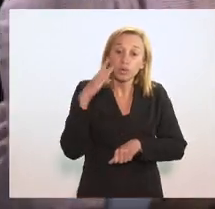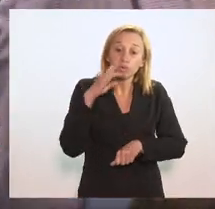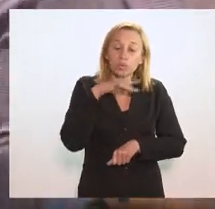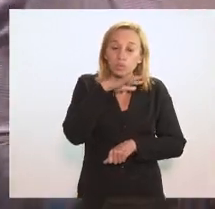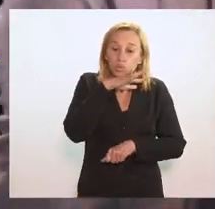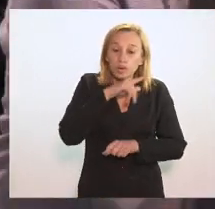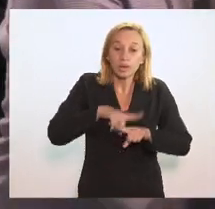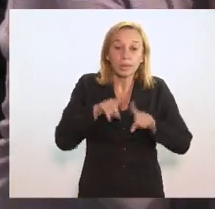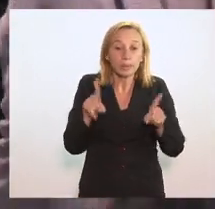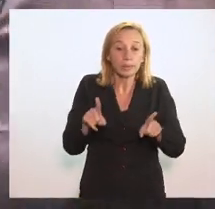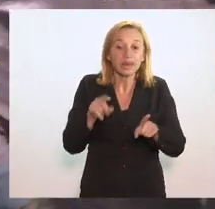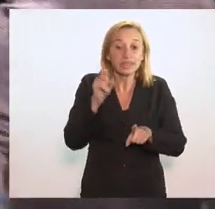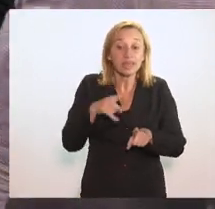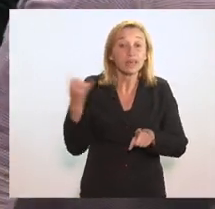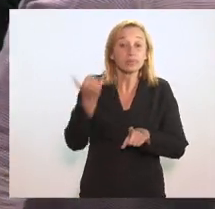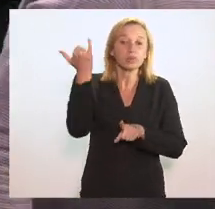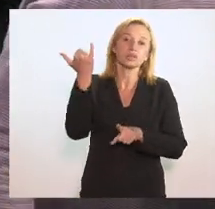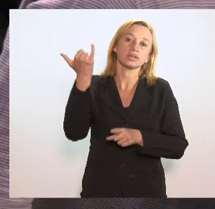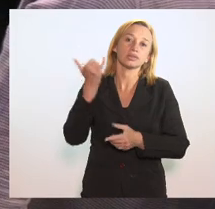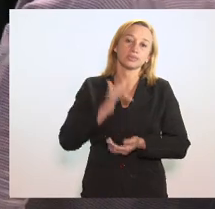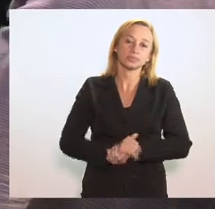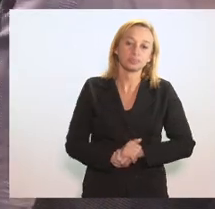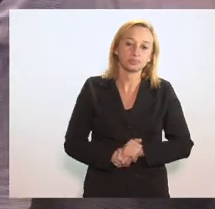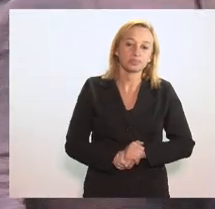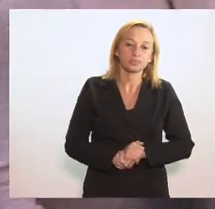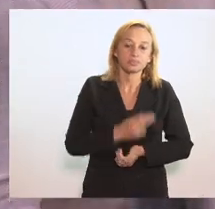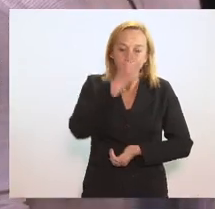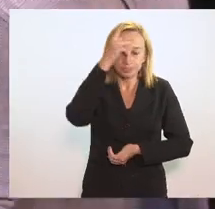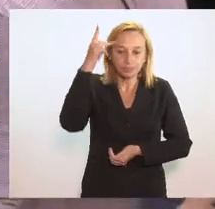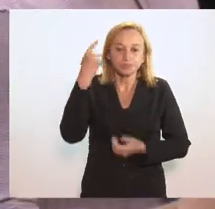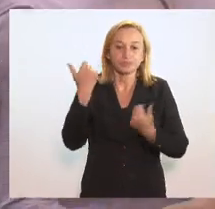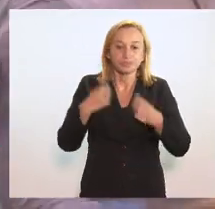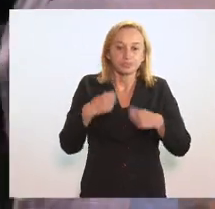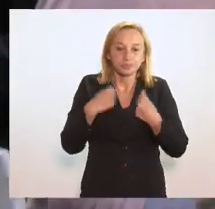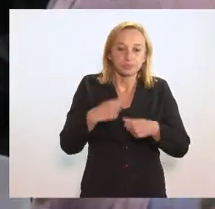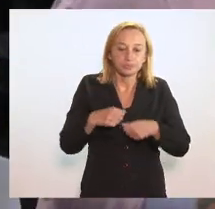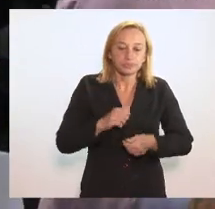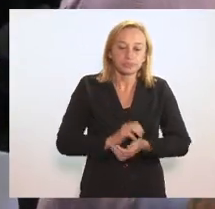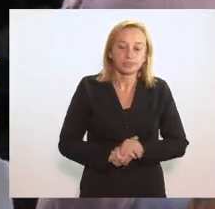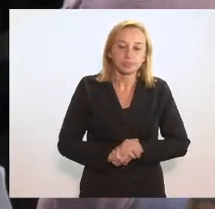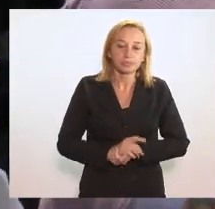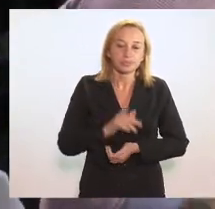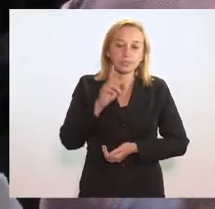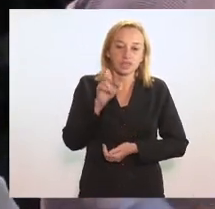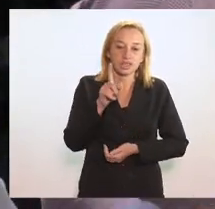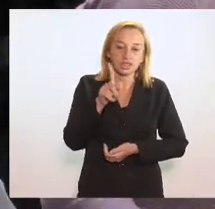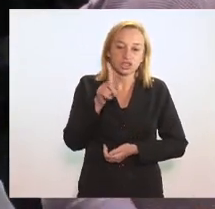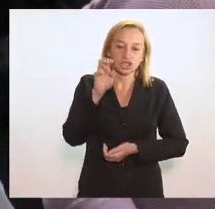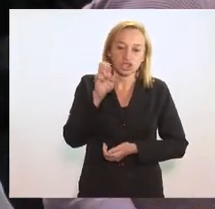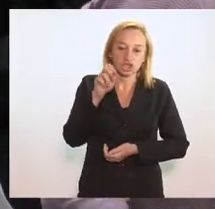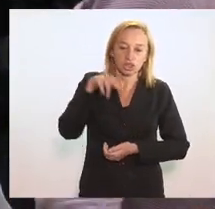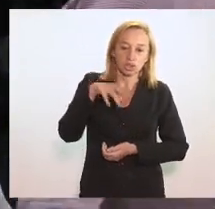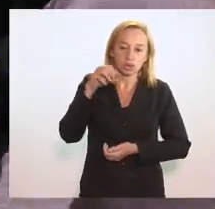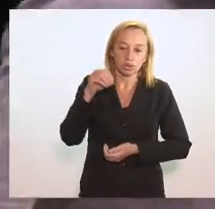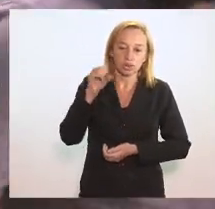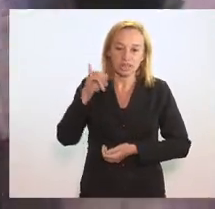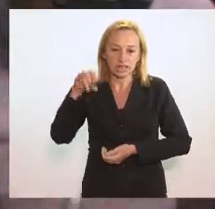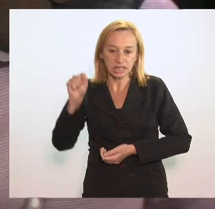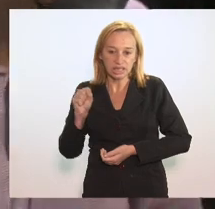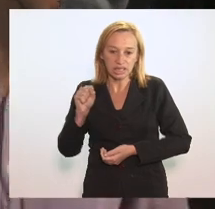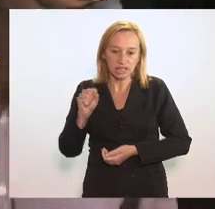Mas é de suma importância. As pessoas têm chamado a gente de genocida. Genocida é quem quer fazer lockdown,